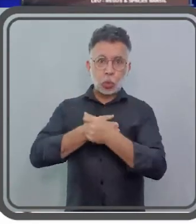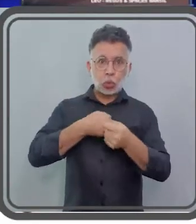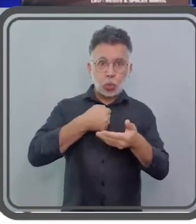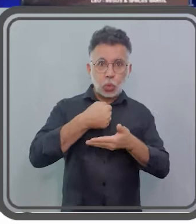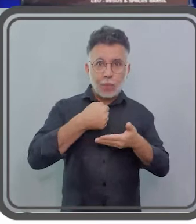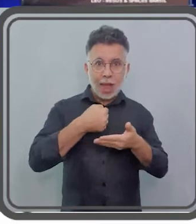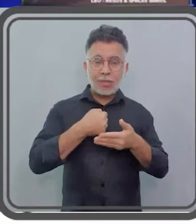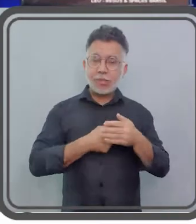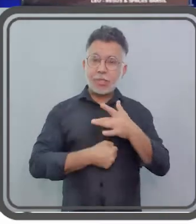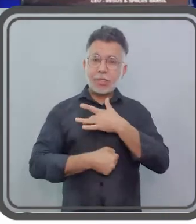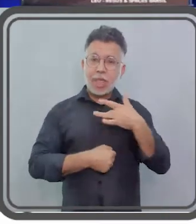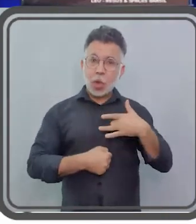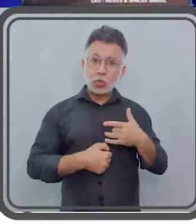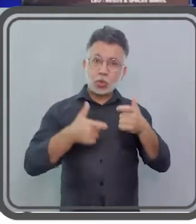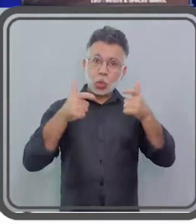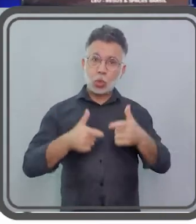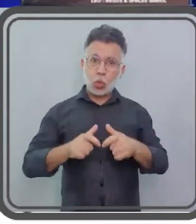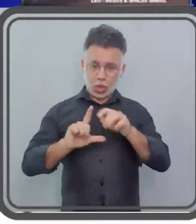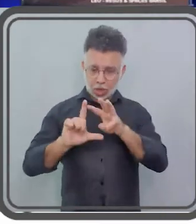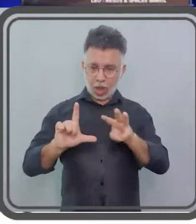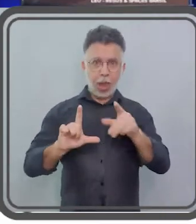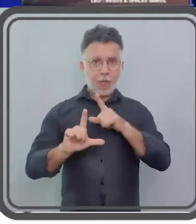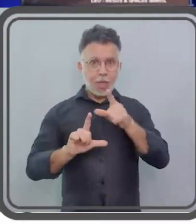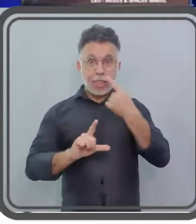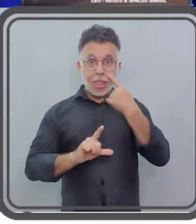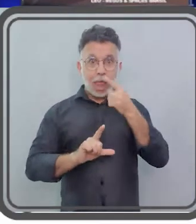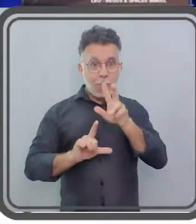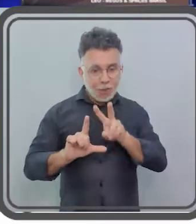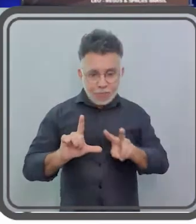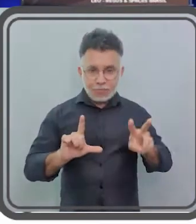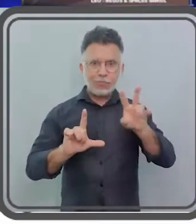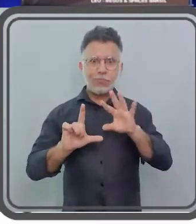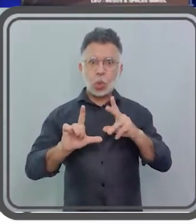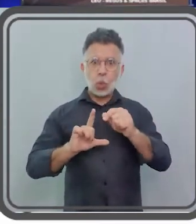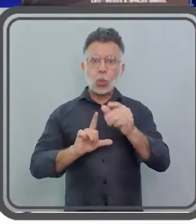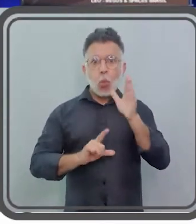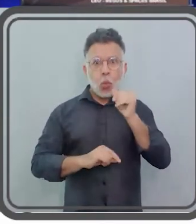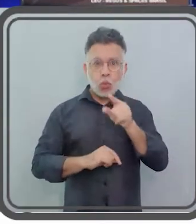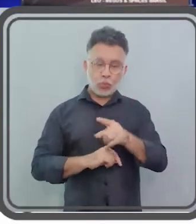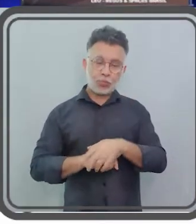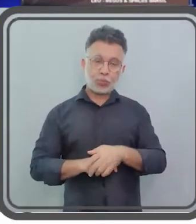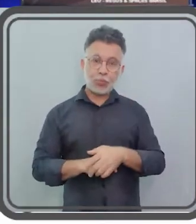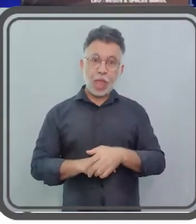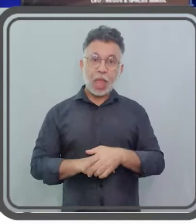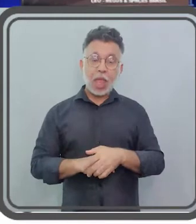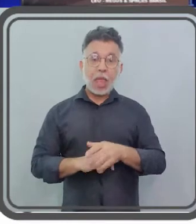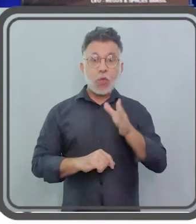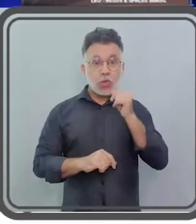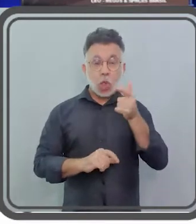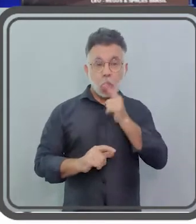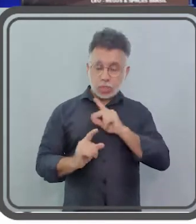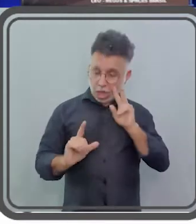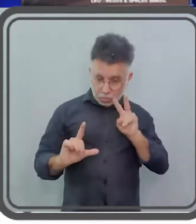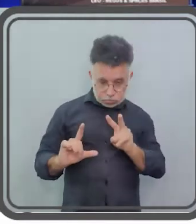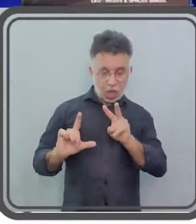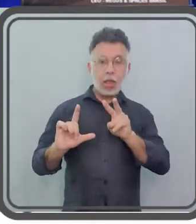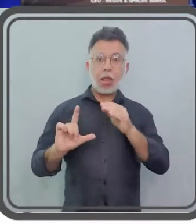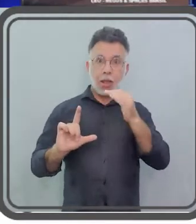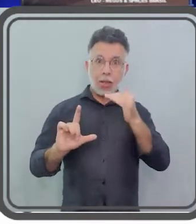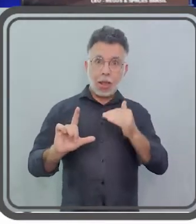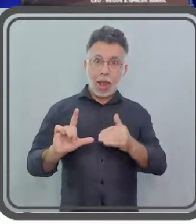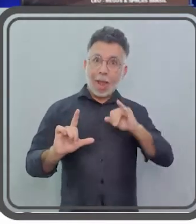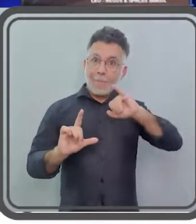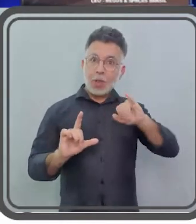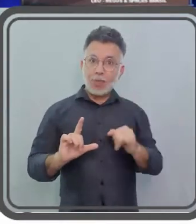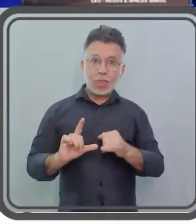só. Então, vocês têm uma visão holística do funcionário e o funcionário consegue se autoajudar, consegue aproveitar